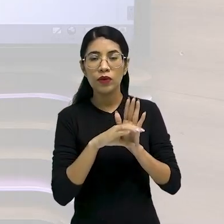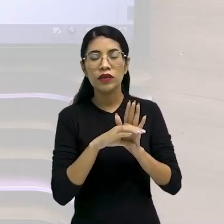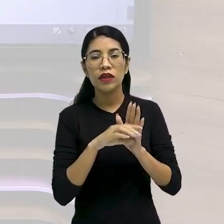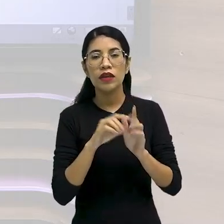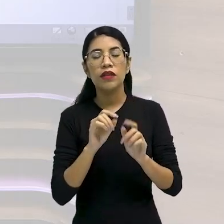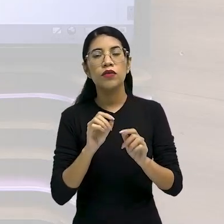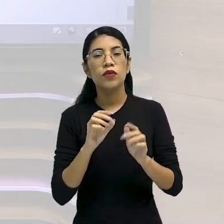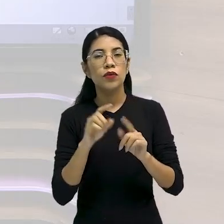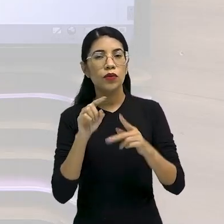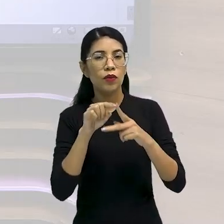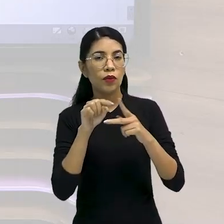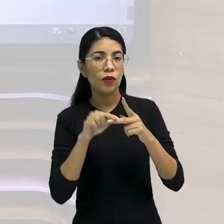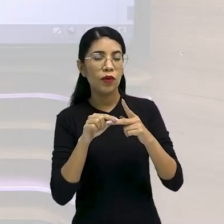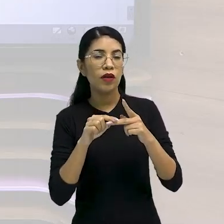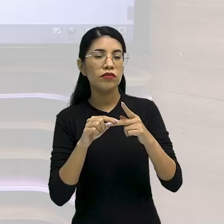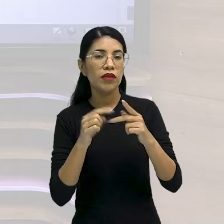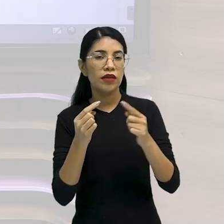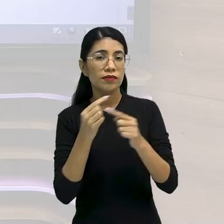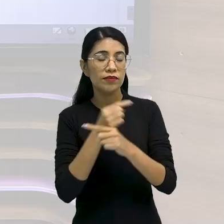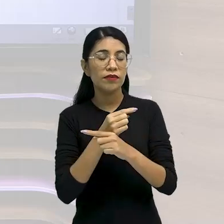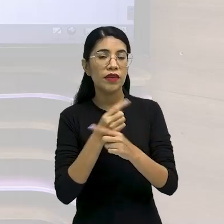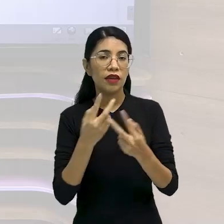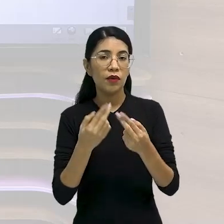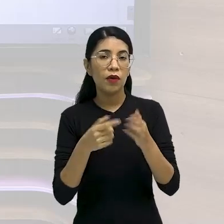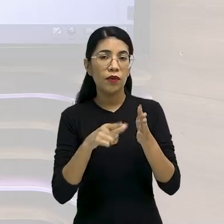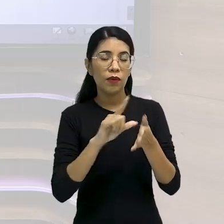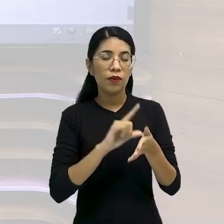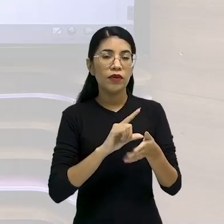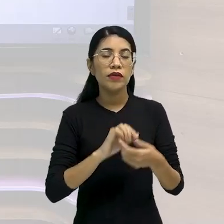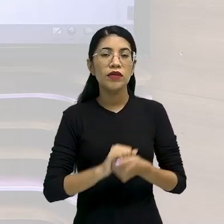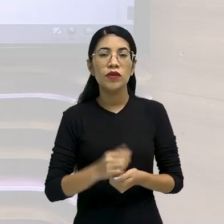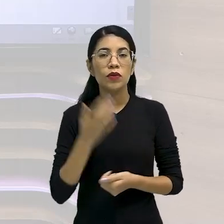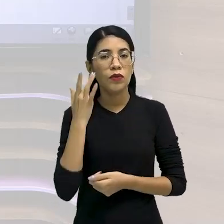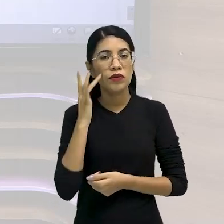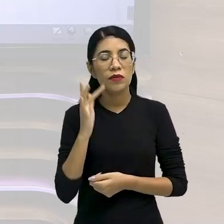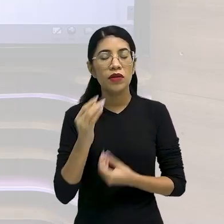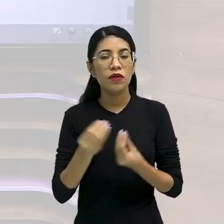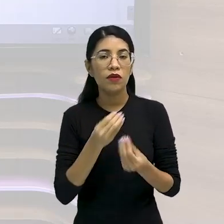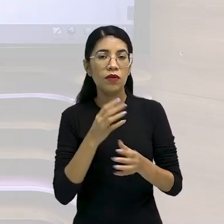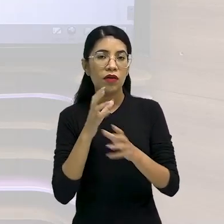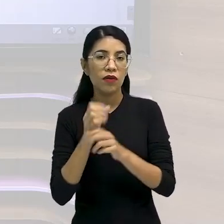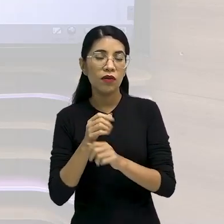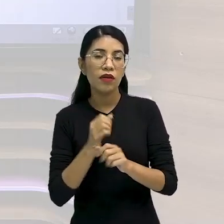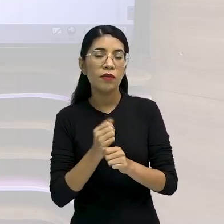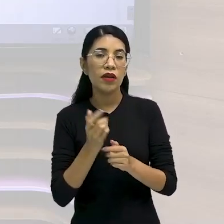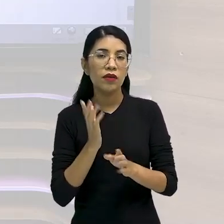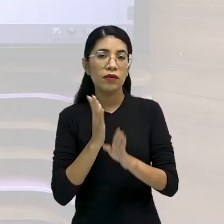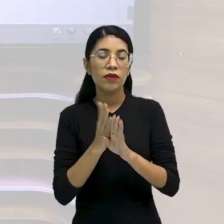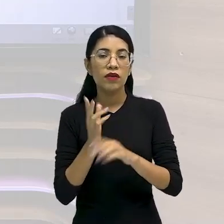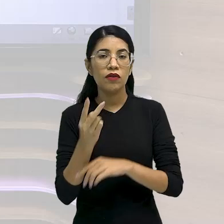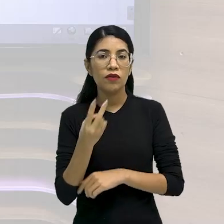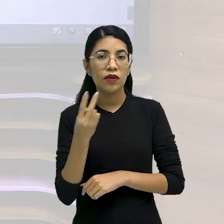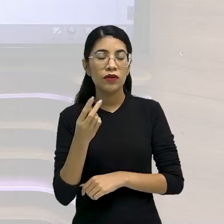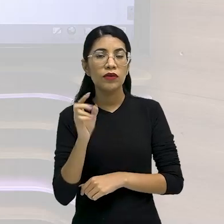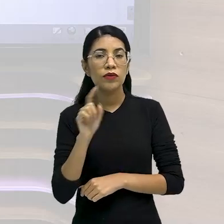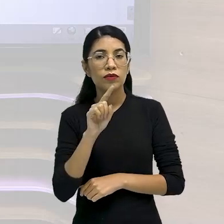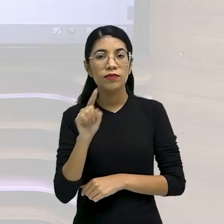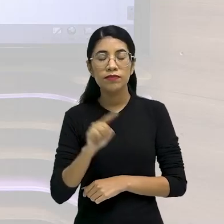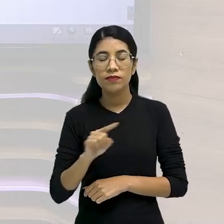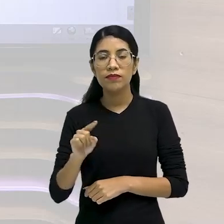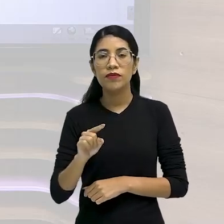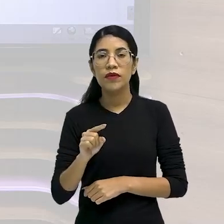ângulo oposto pelo vértice é igual ao anterior, né, eu não conseguiria chegar no valor de z, por exemplo, tá? Eu teria